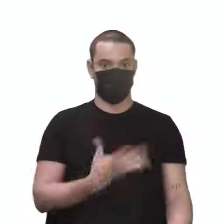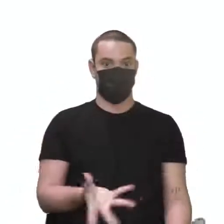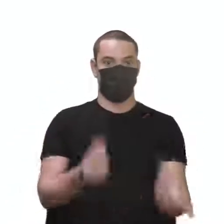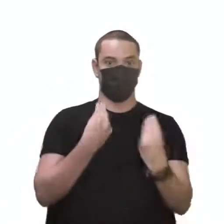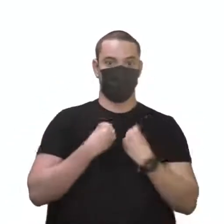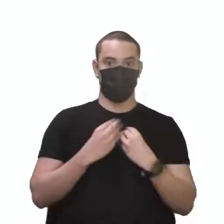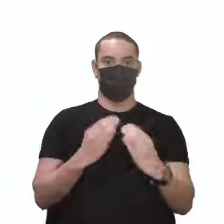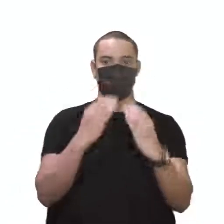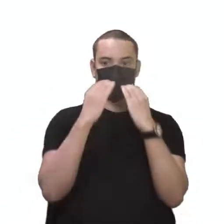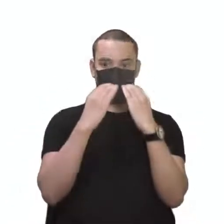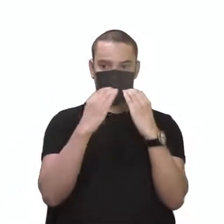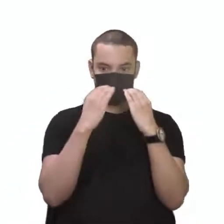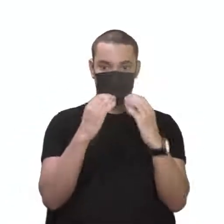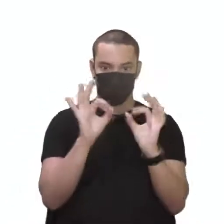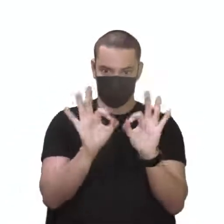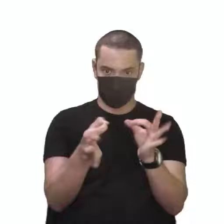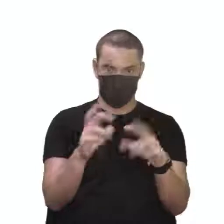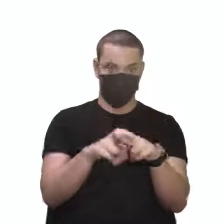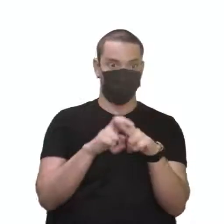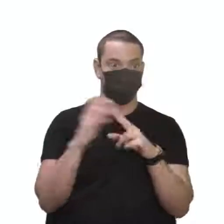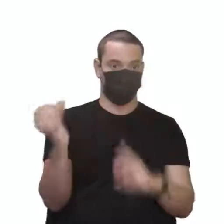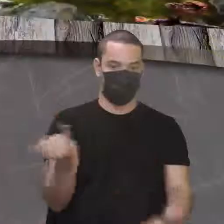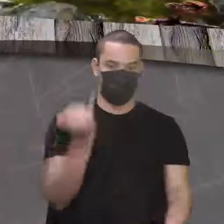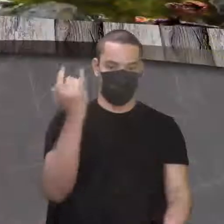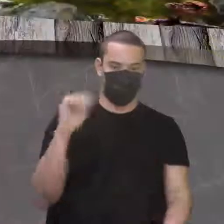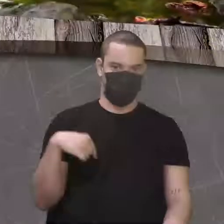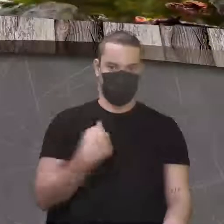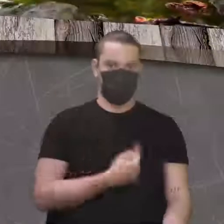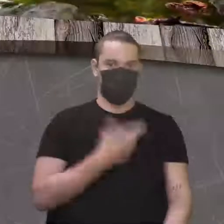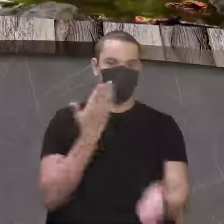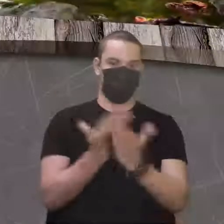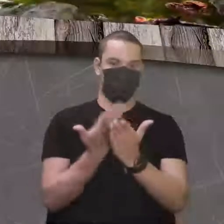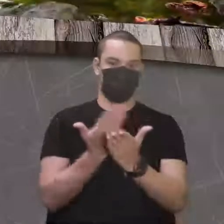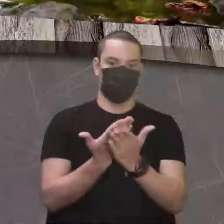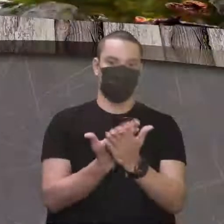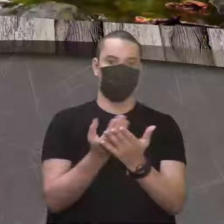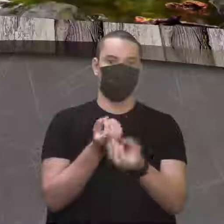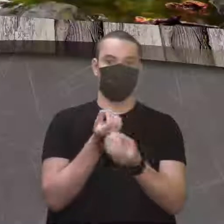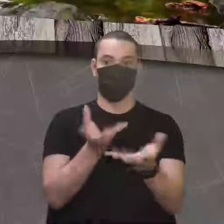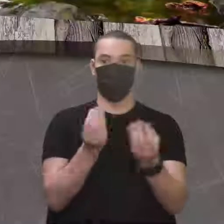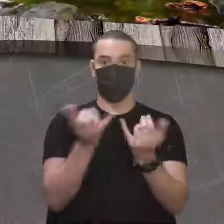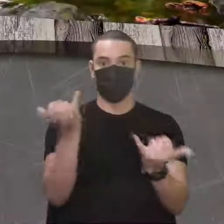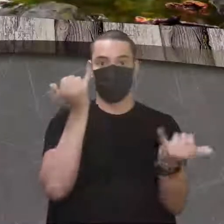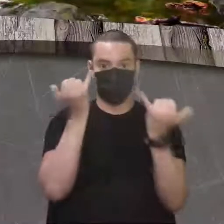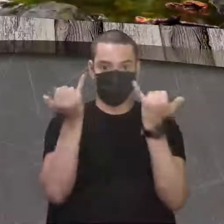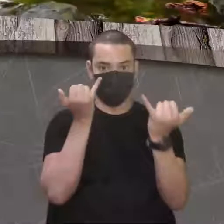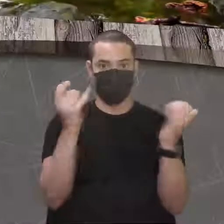por isso é importante a gente estar estudando a questão dessas informações